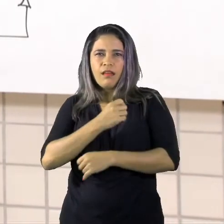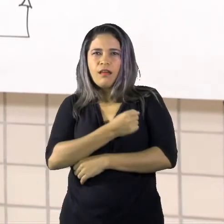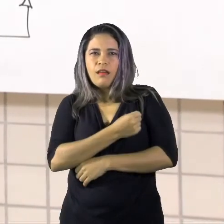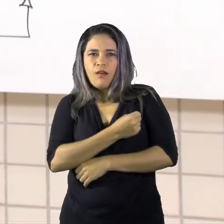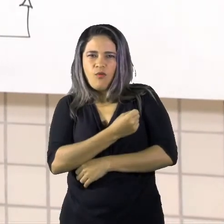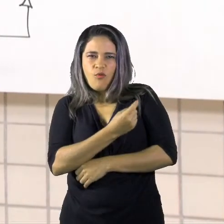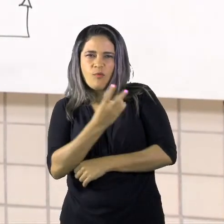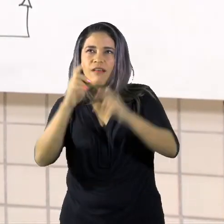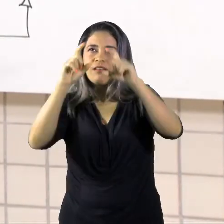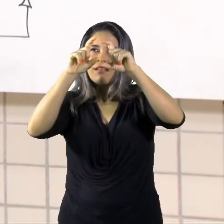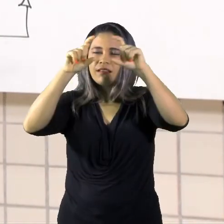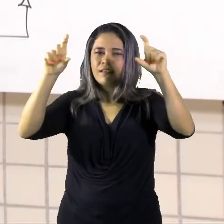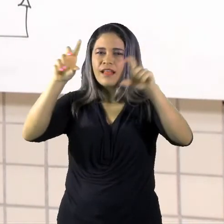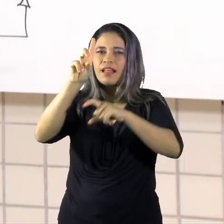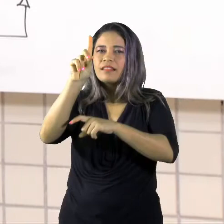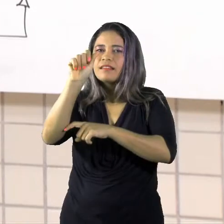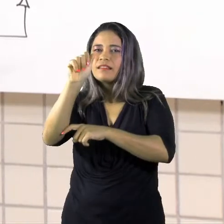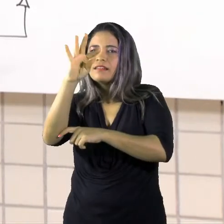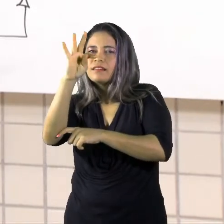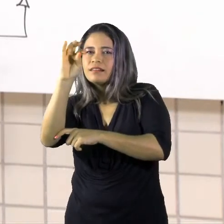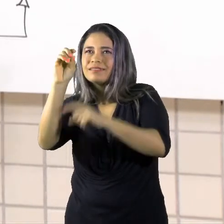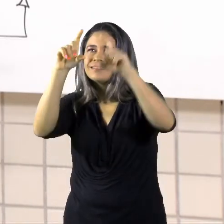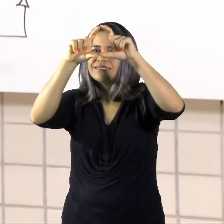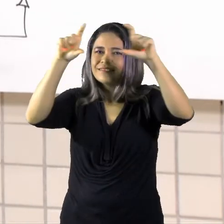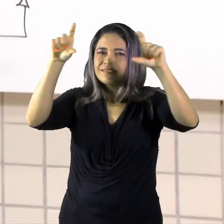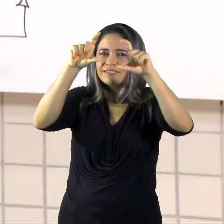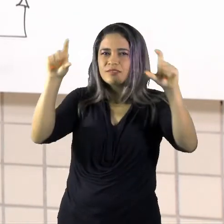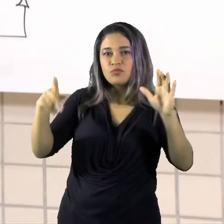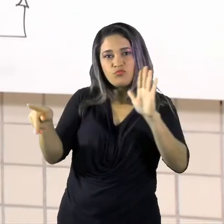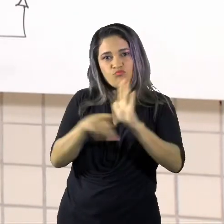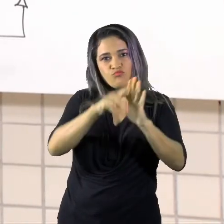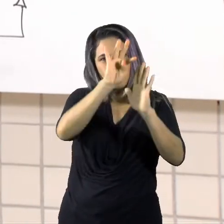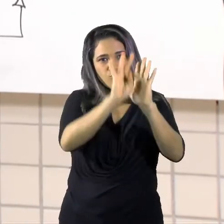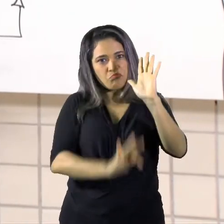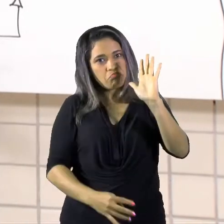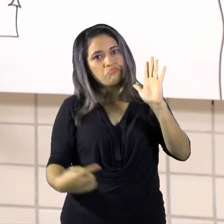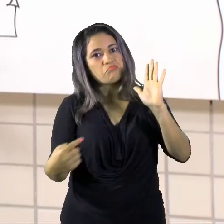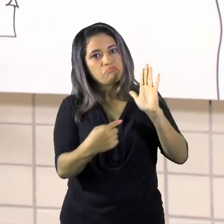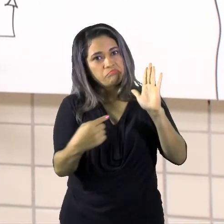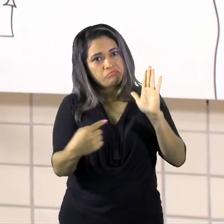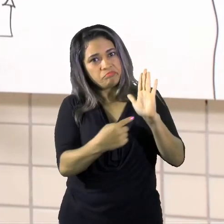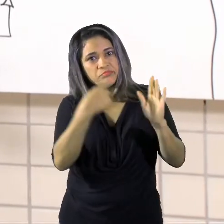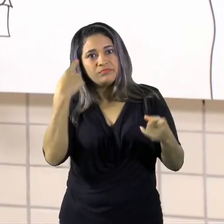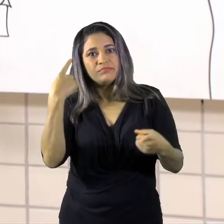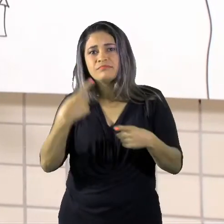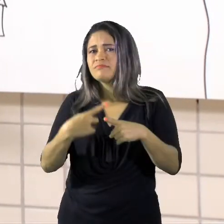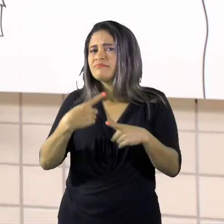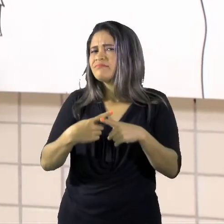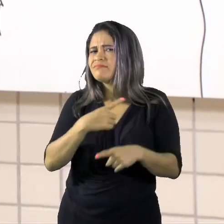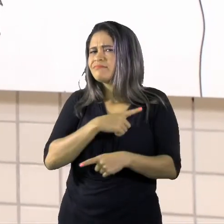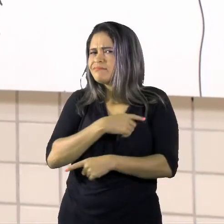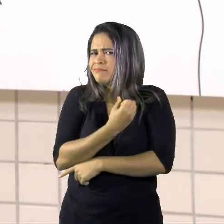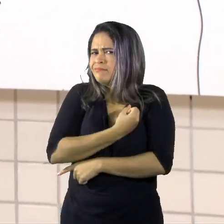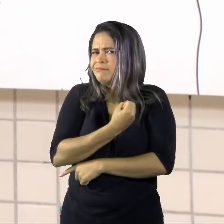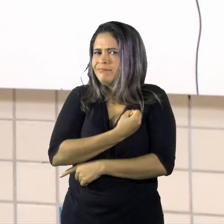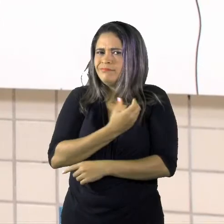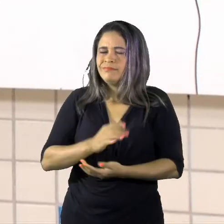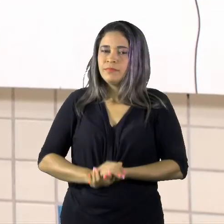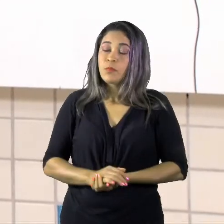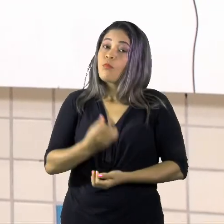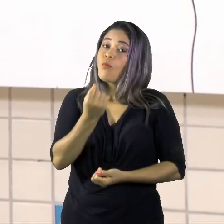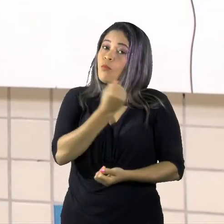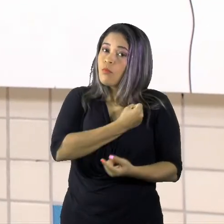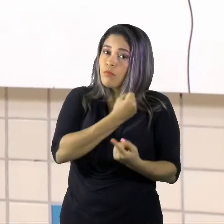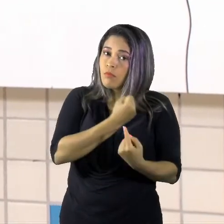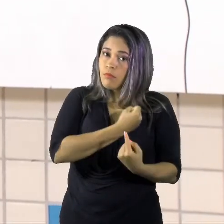no cabeçalho da carta, no próprio texto. Por que tem esses numerais? O numeral é